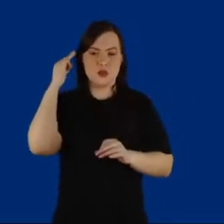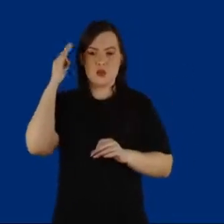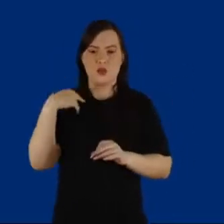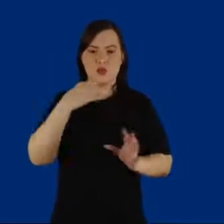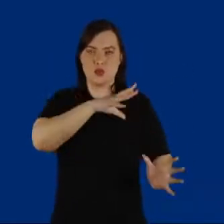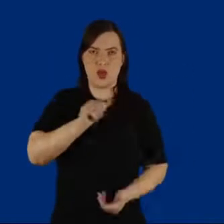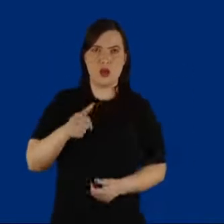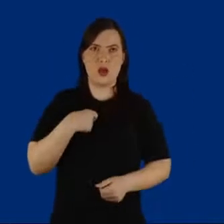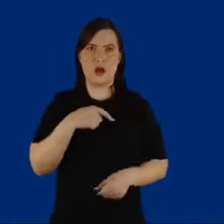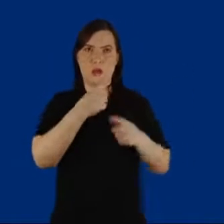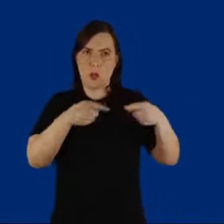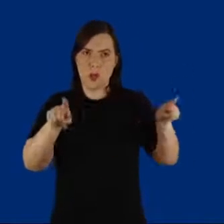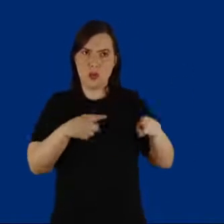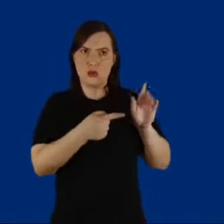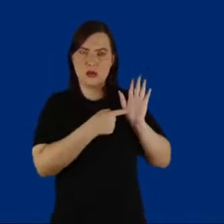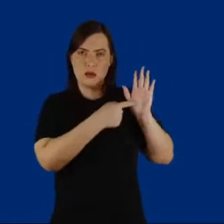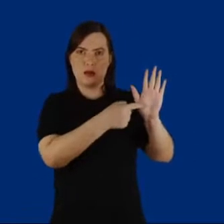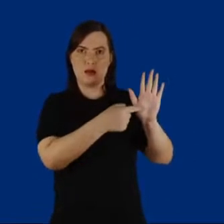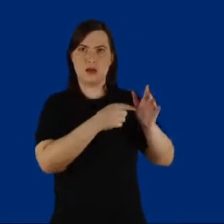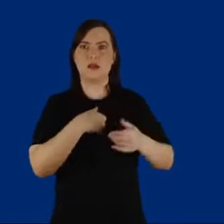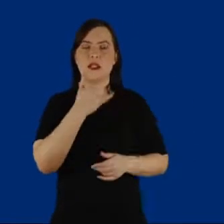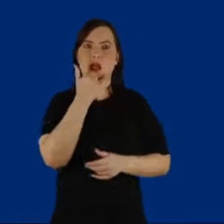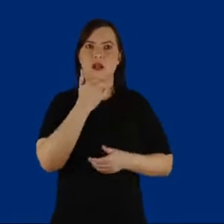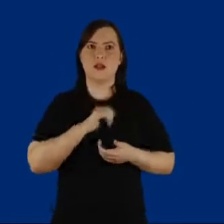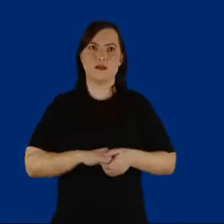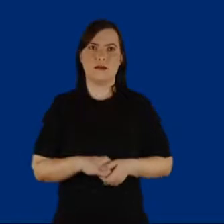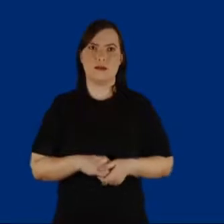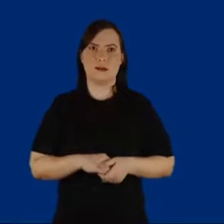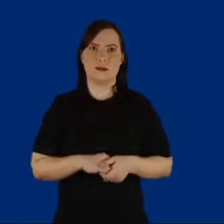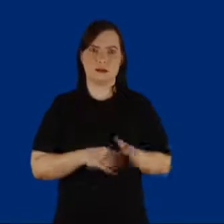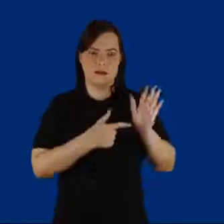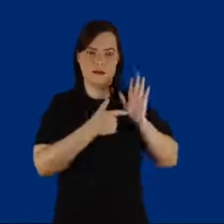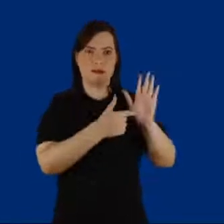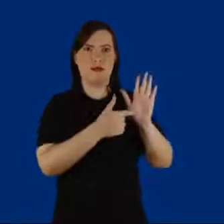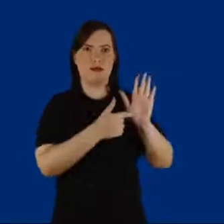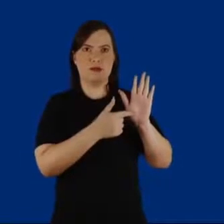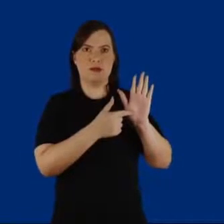deles. Desculpa, vou colocar aqui.